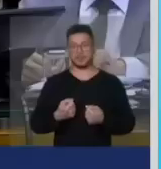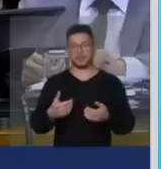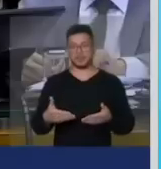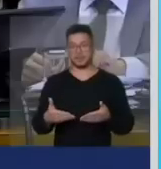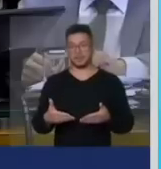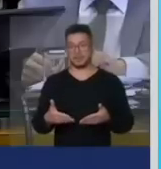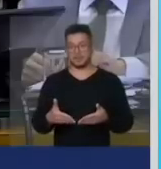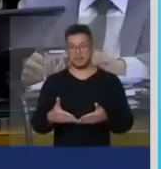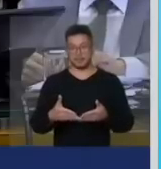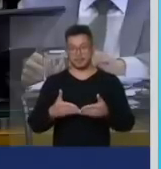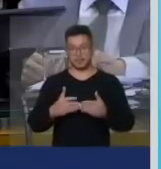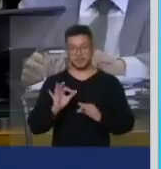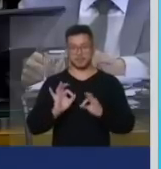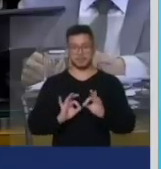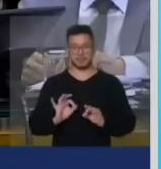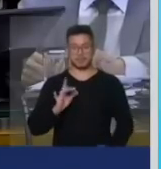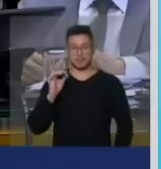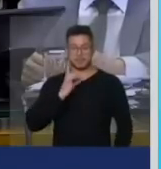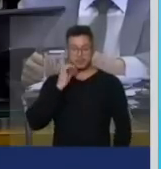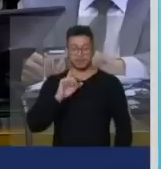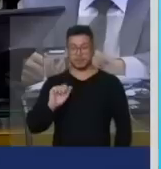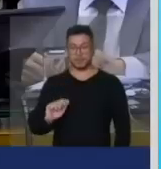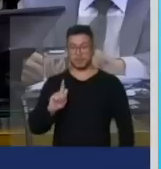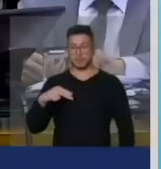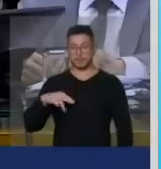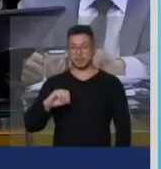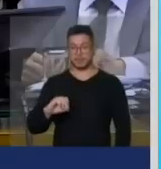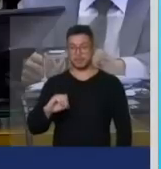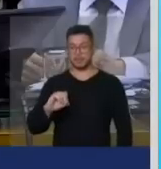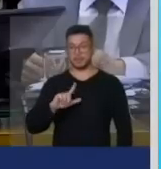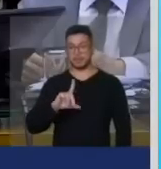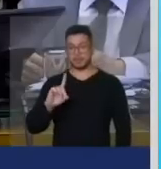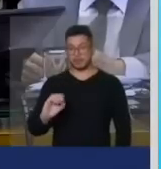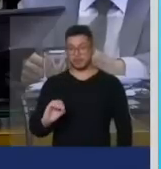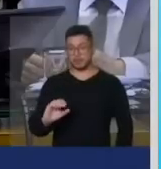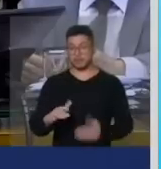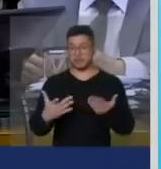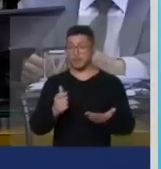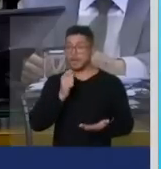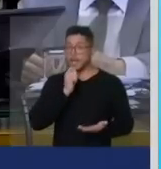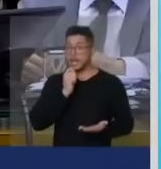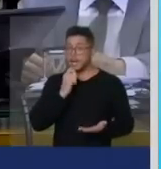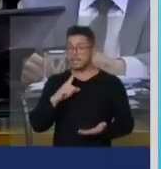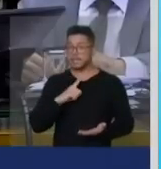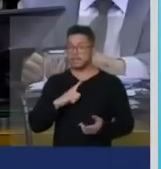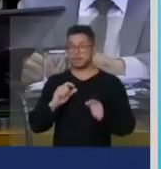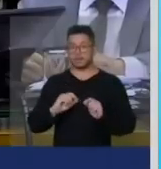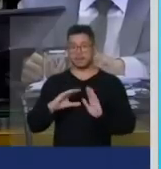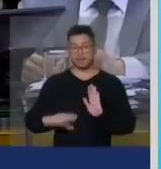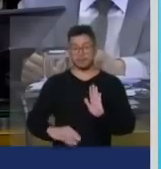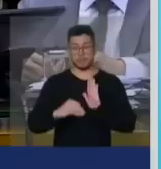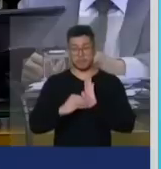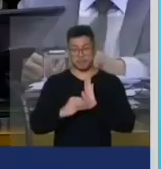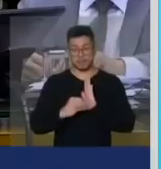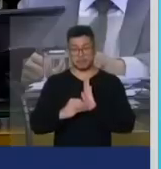o presidente Lula teve que intervir E chegou a Telefonar para Arthur Lira presidente da câmara para informar a